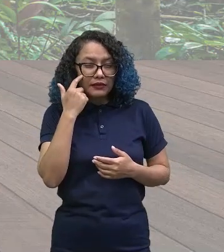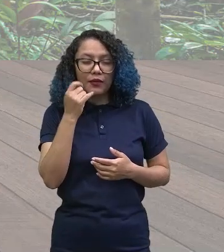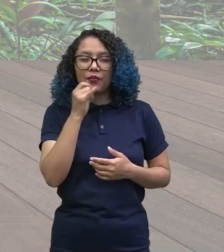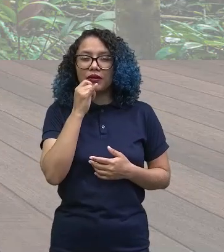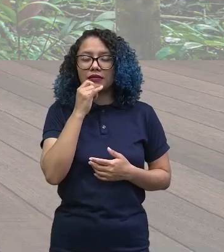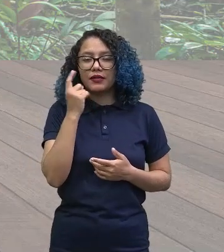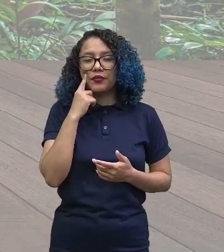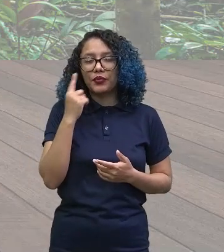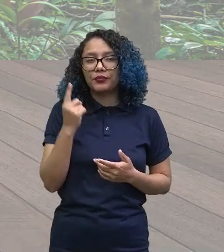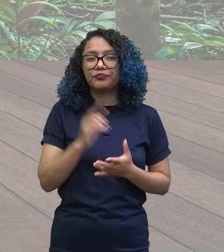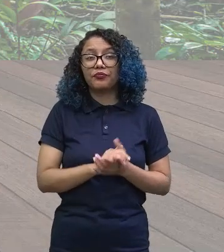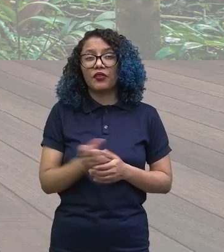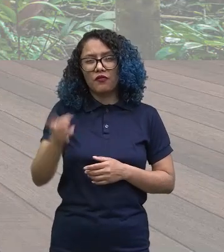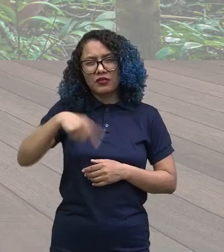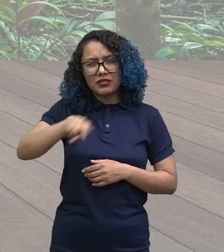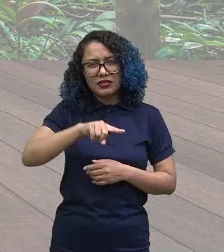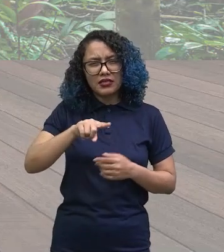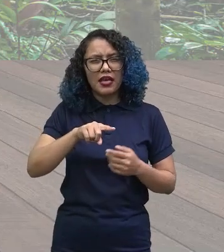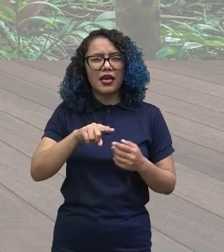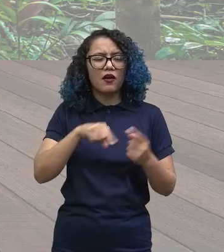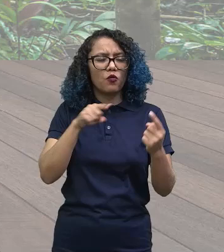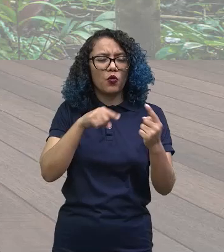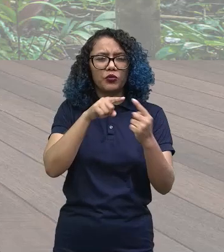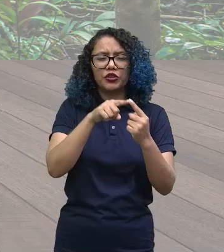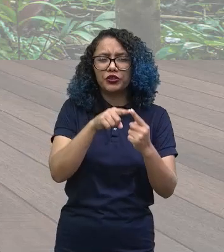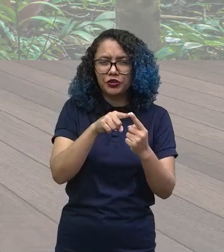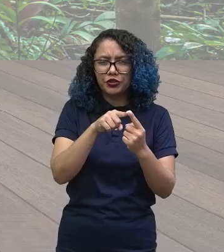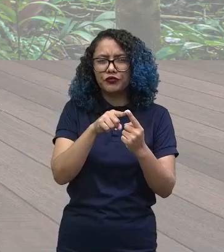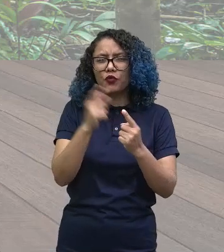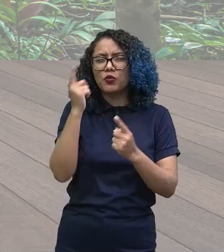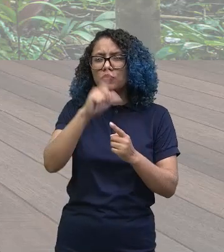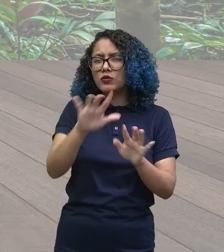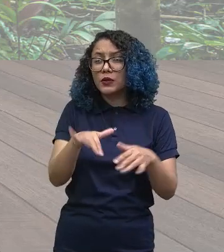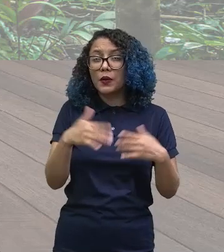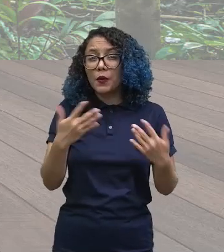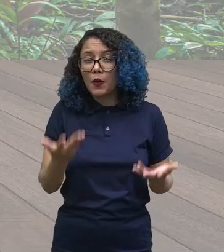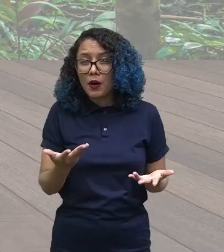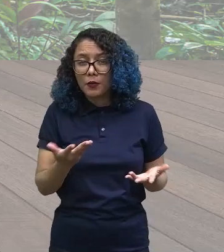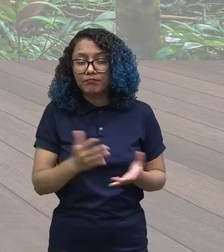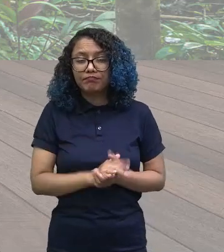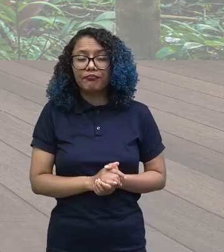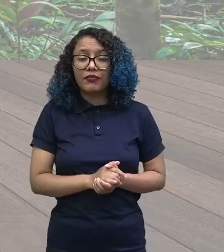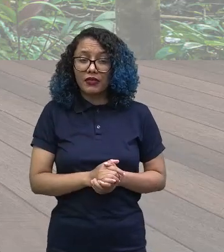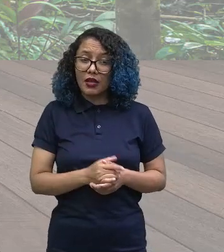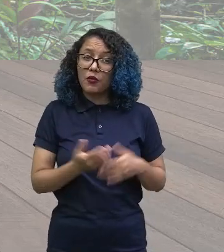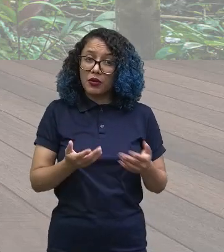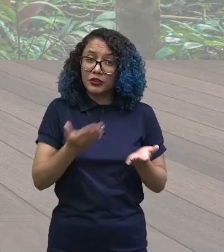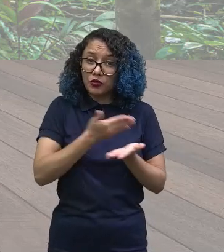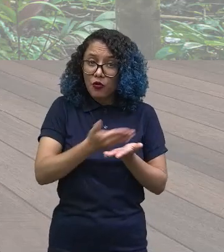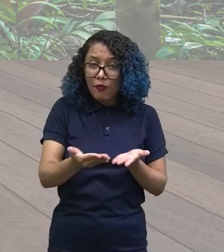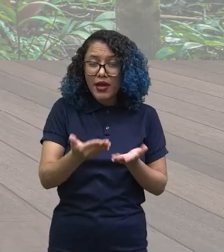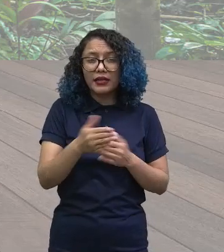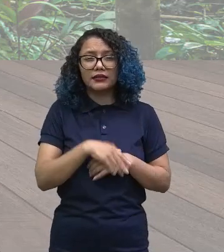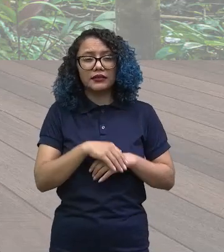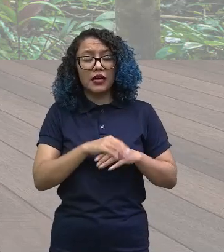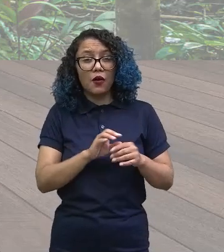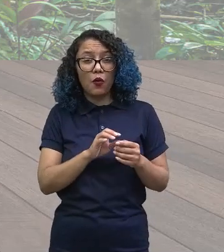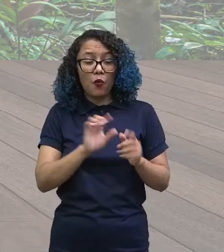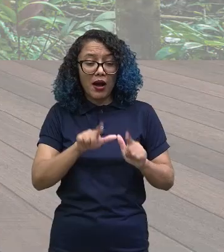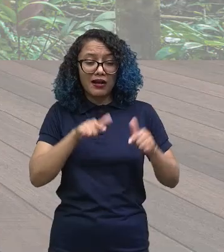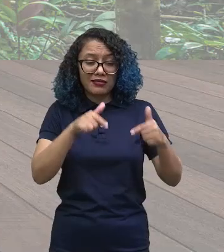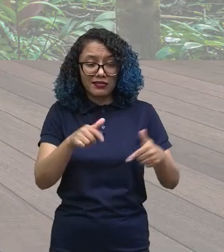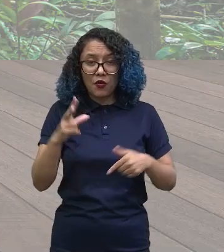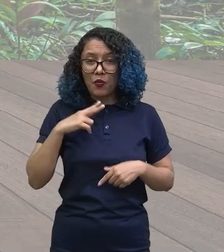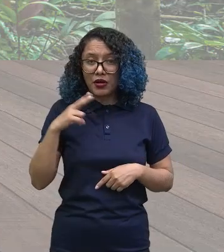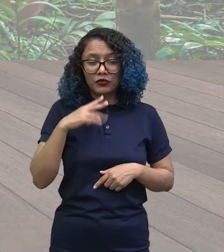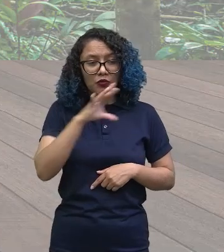ODS você pode colaborar, né? Porque vamos iniciar Perfeito. com essas ações Isso. que são individuais de cada um. Nós